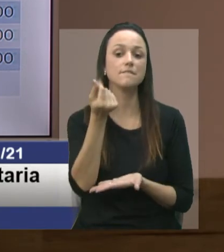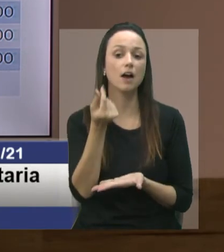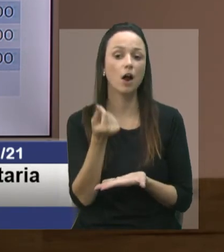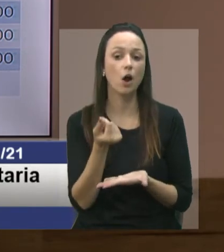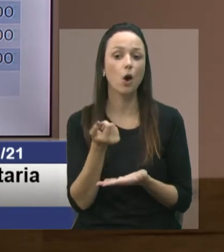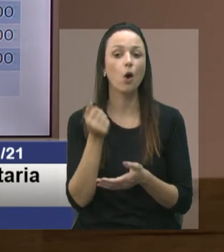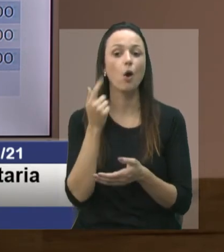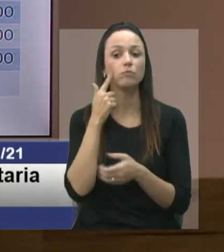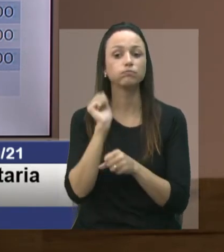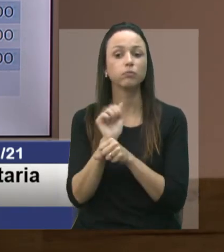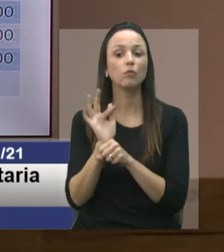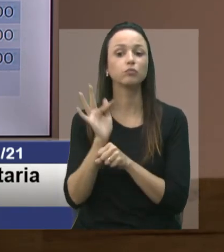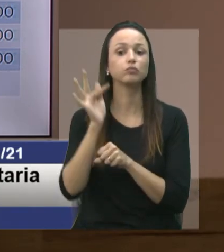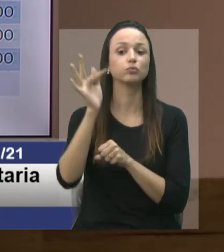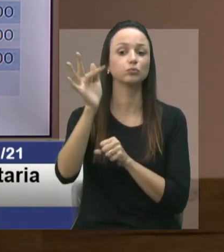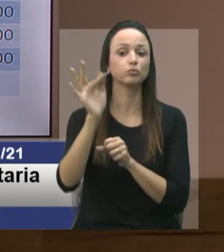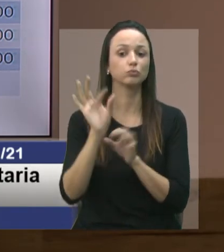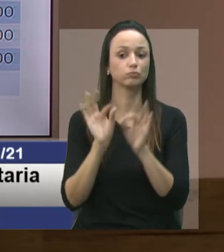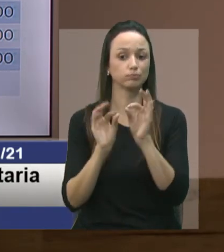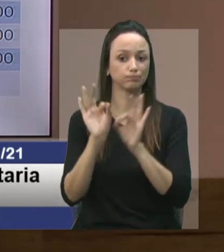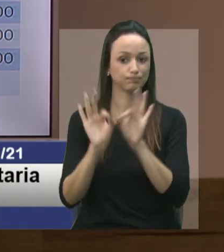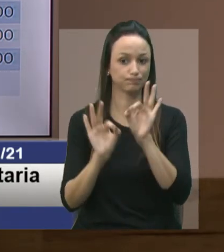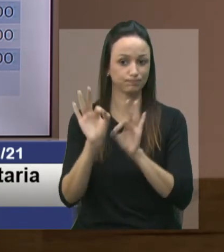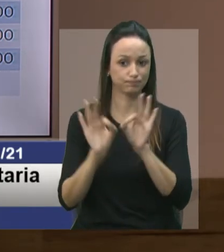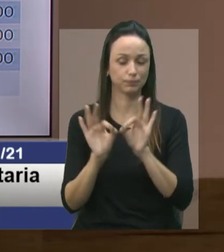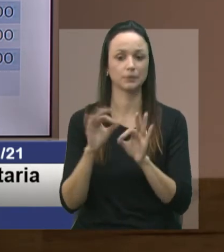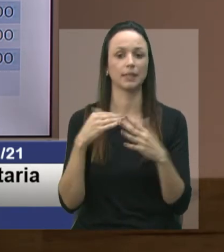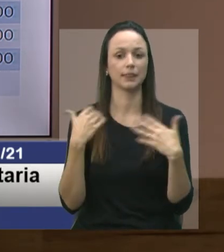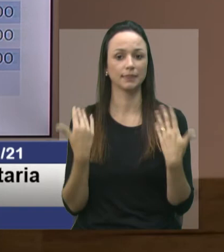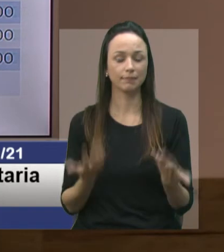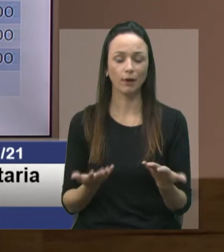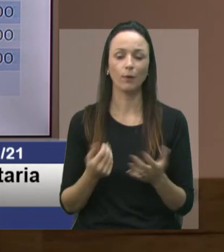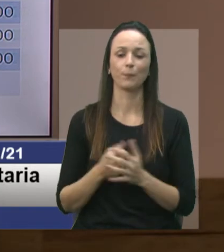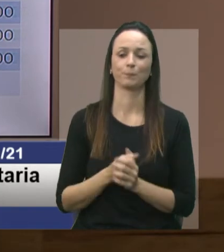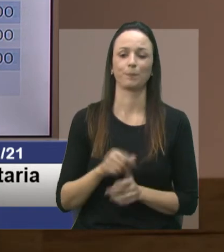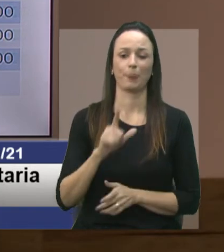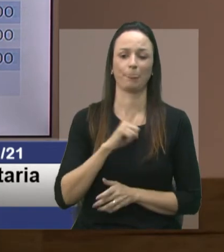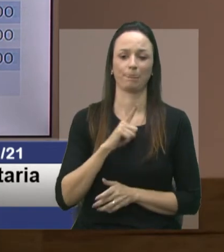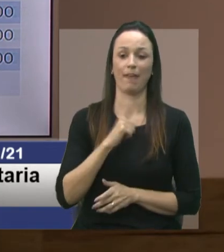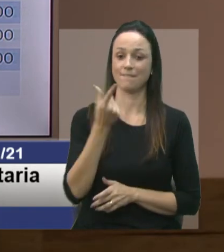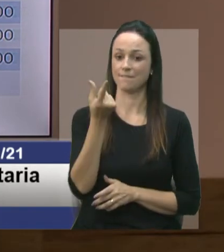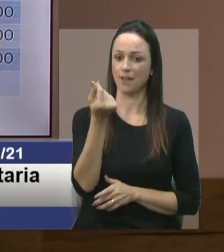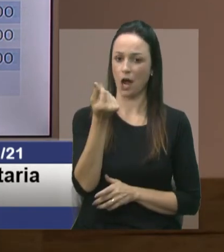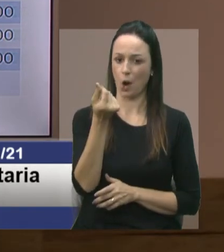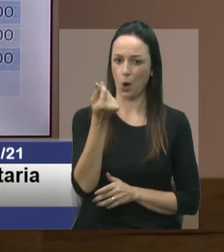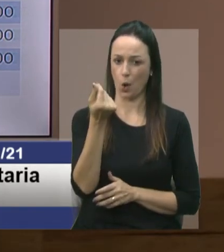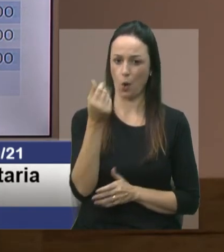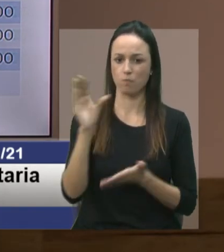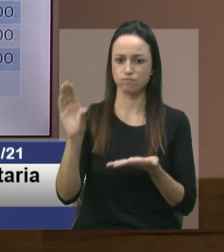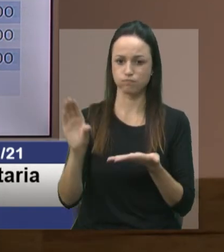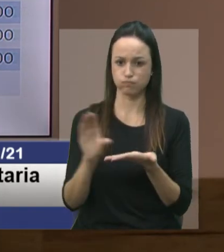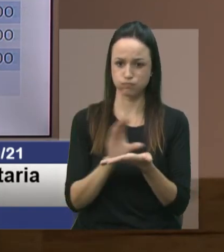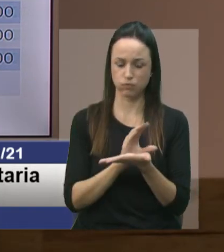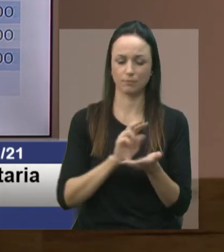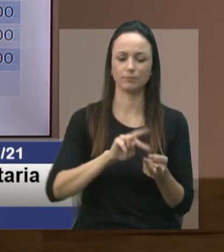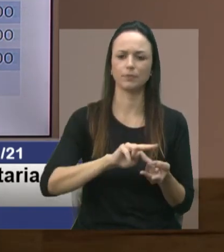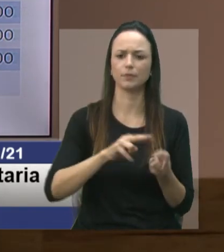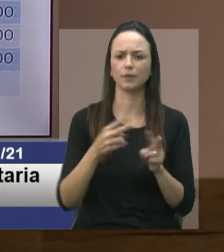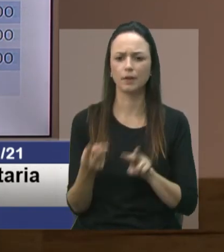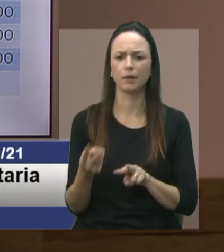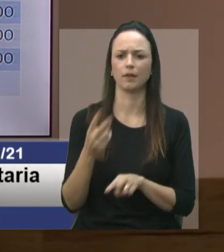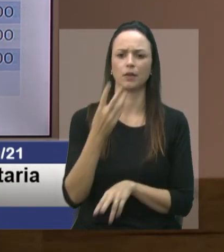para 2022. Nós estamos estimando, então, um valor de receitas correntes de